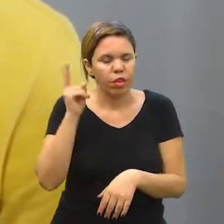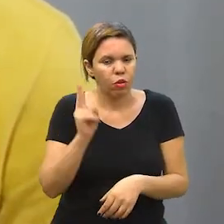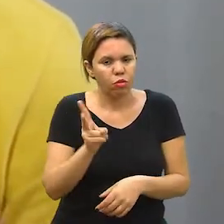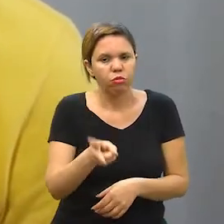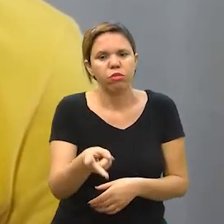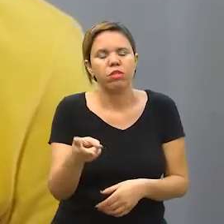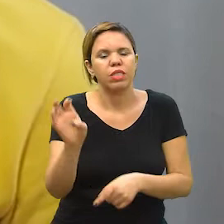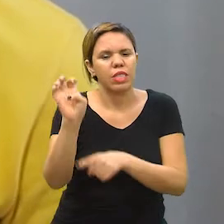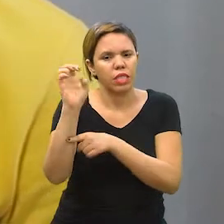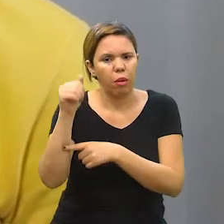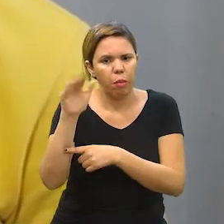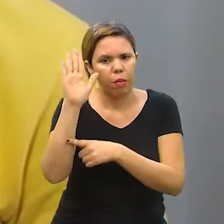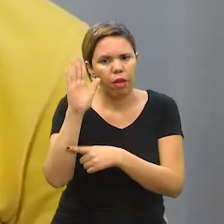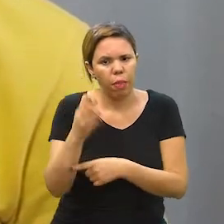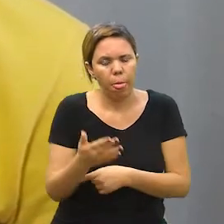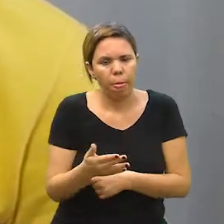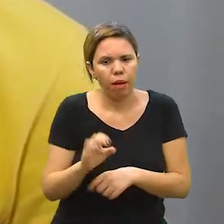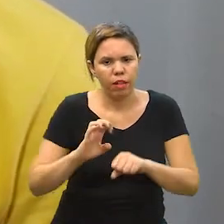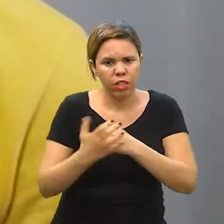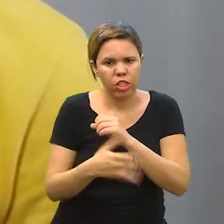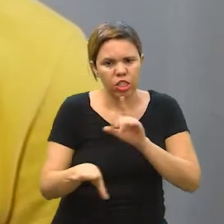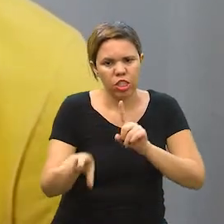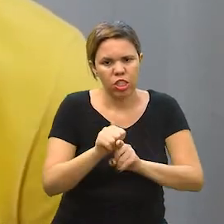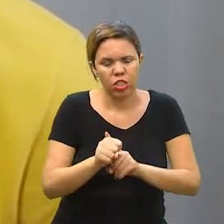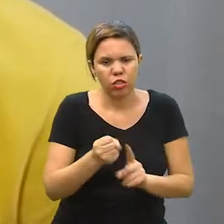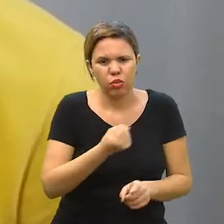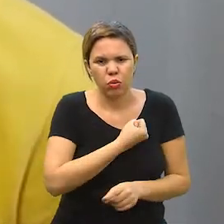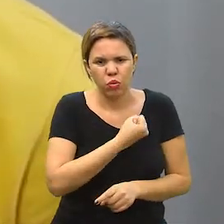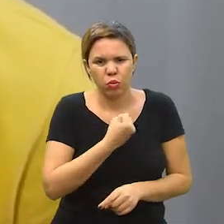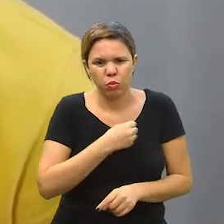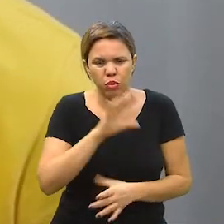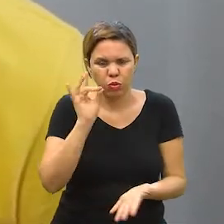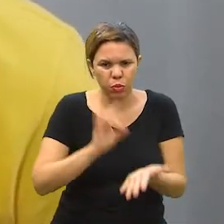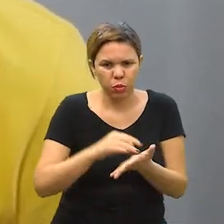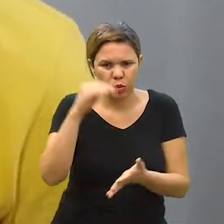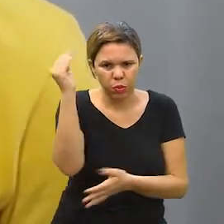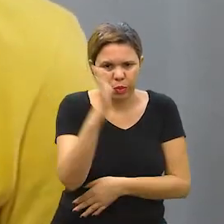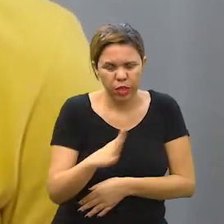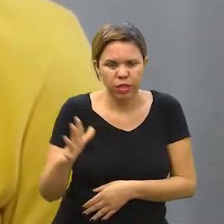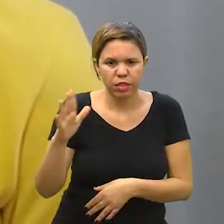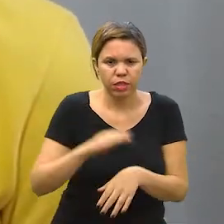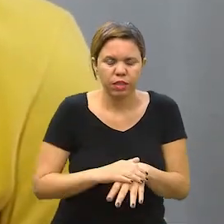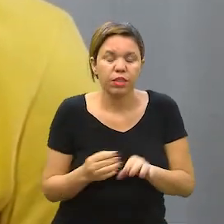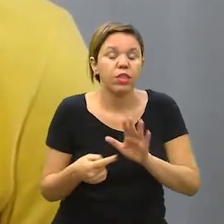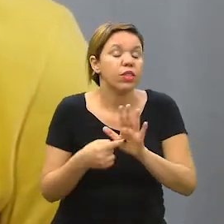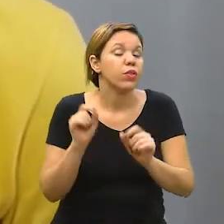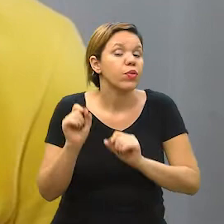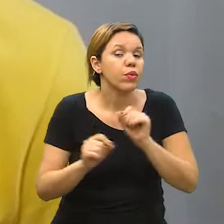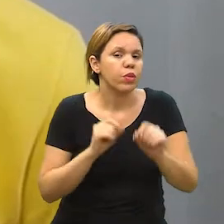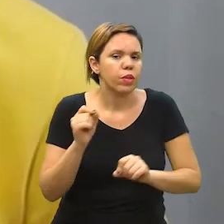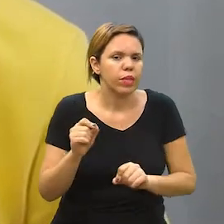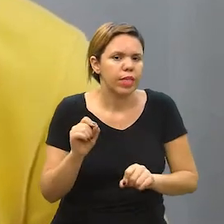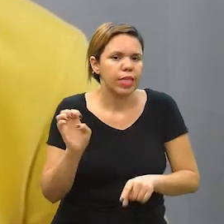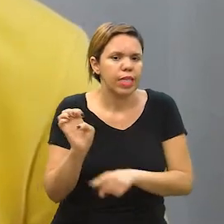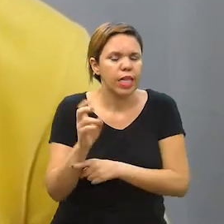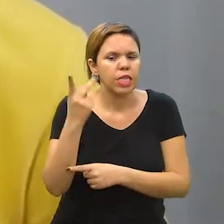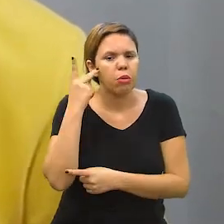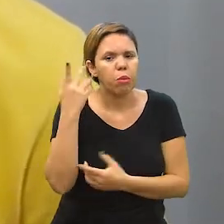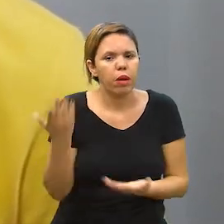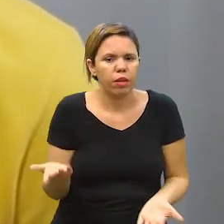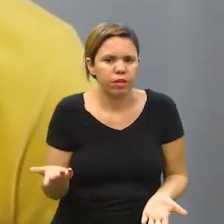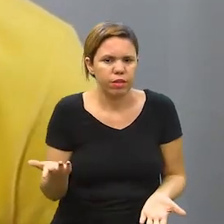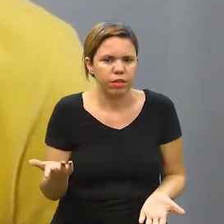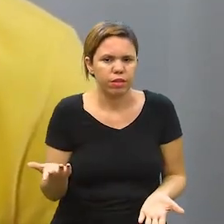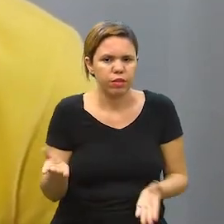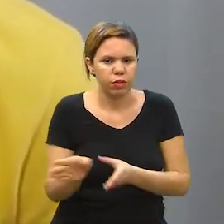estado com mais casos da Covid-19 em números absolutos no Brasil. E aí vale destacar o seguinte, hein? O estado de São Paulo está